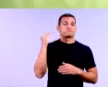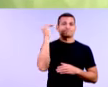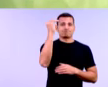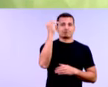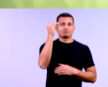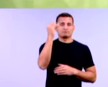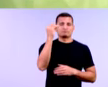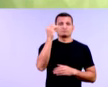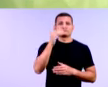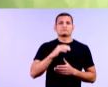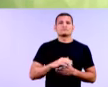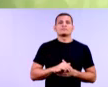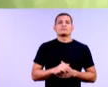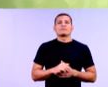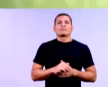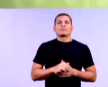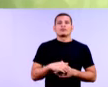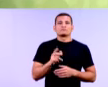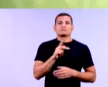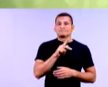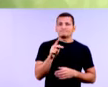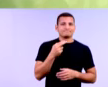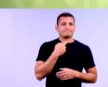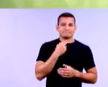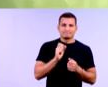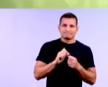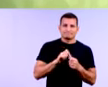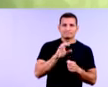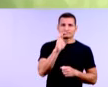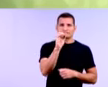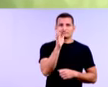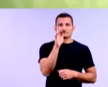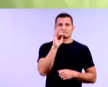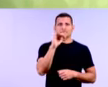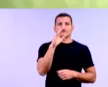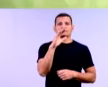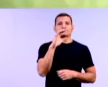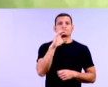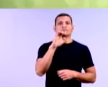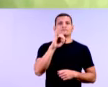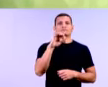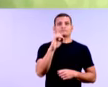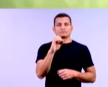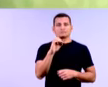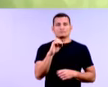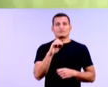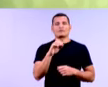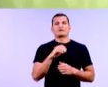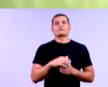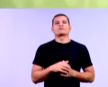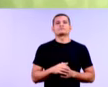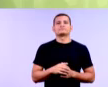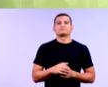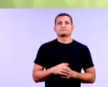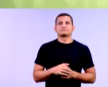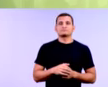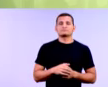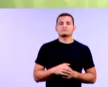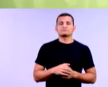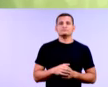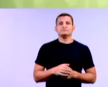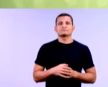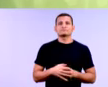um órgão público. Nem professor não pode fazer ofício, nem vice, a não ser que esteja no papel da direção